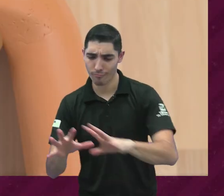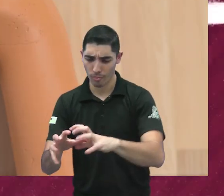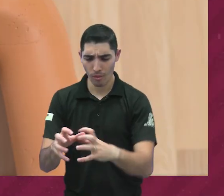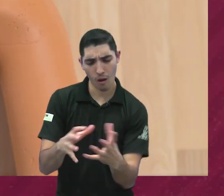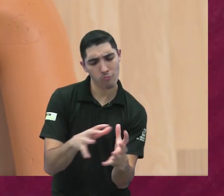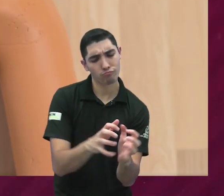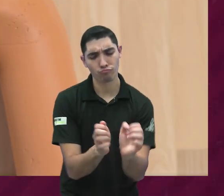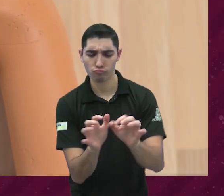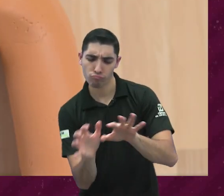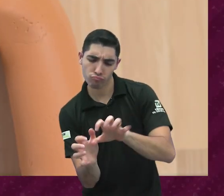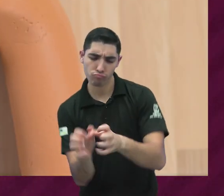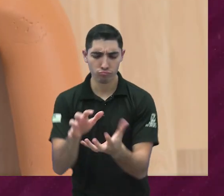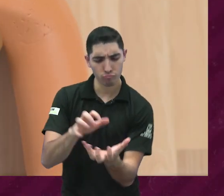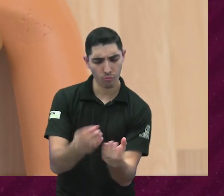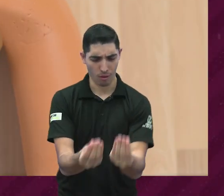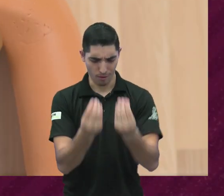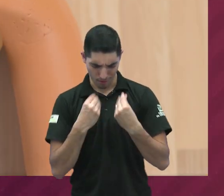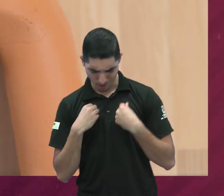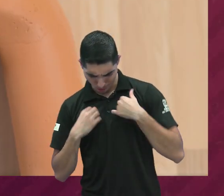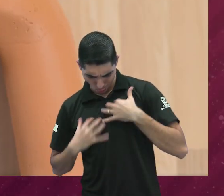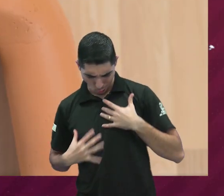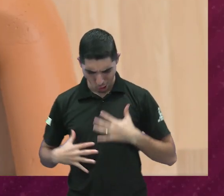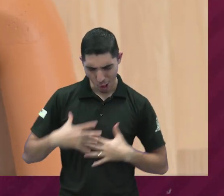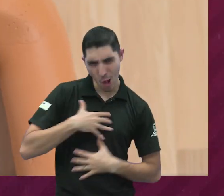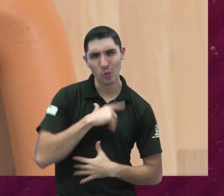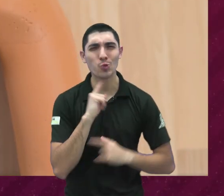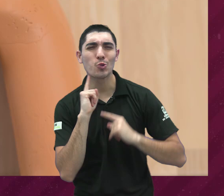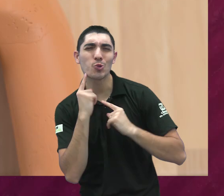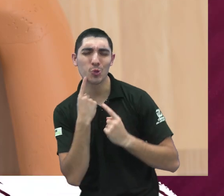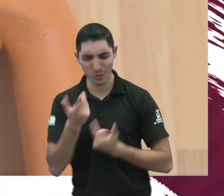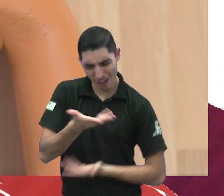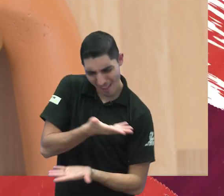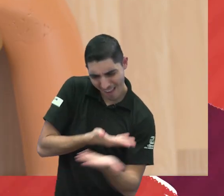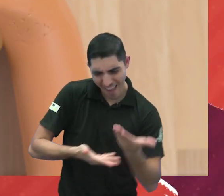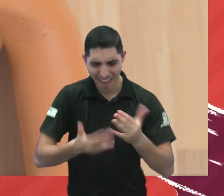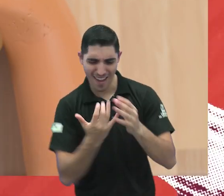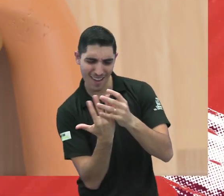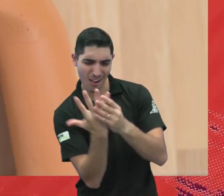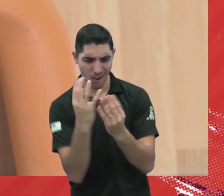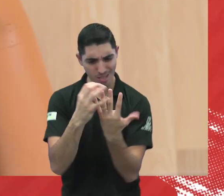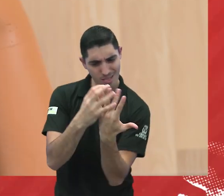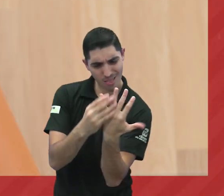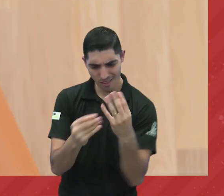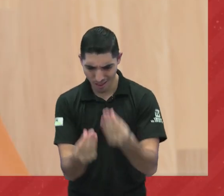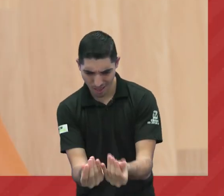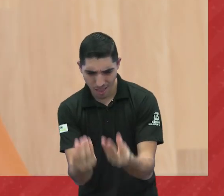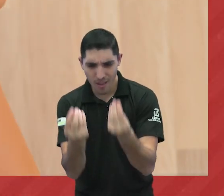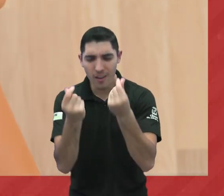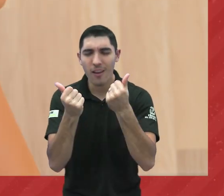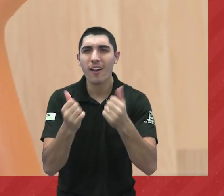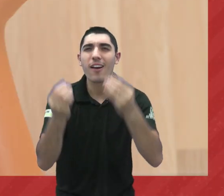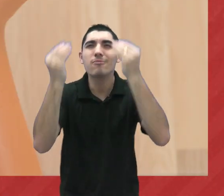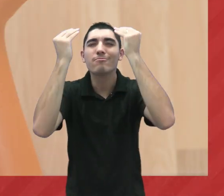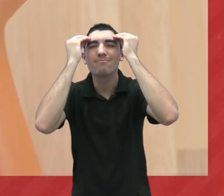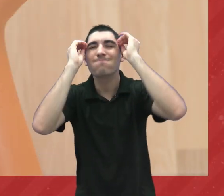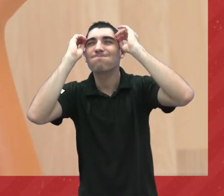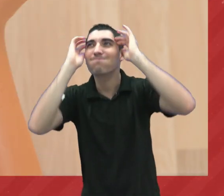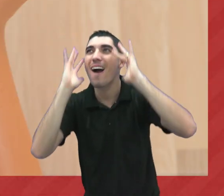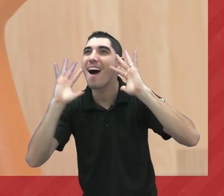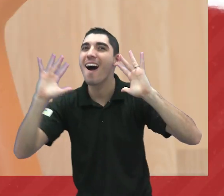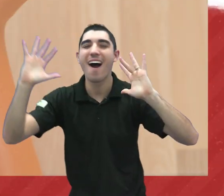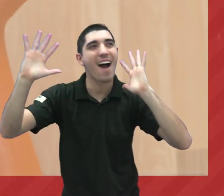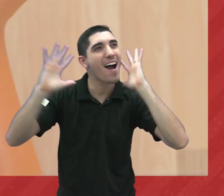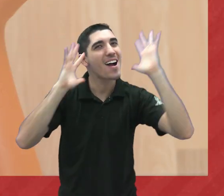Mão que amassa o barro, que se lambuza e escorrega pelos dedos da imaginação.